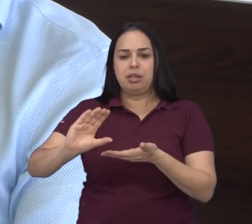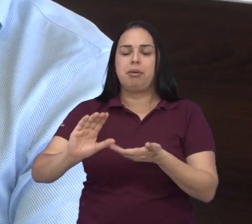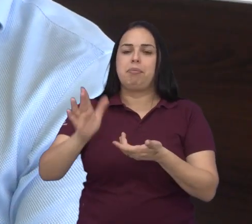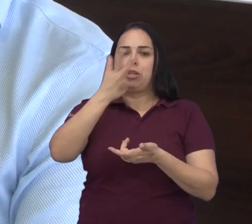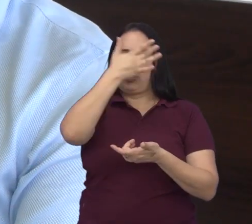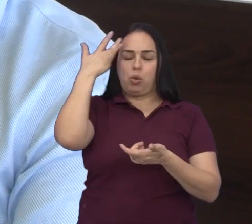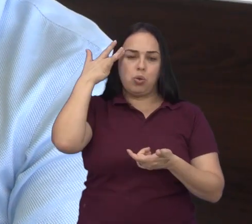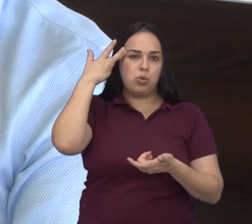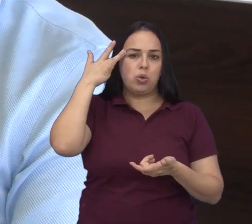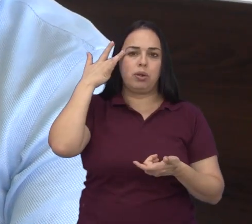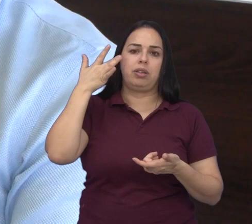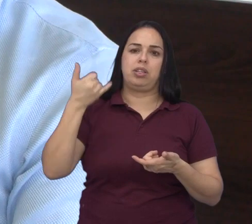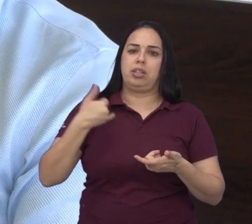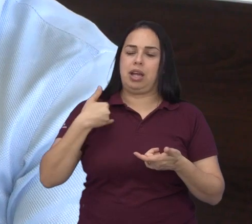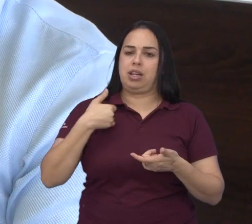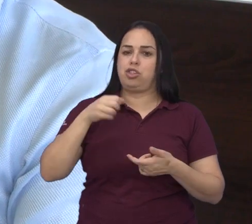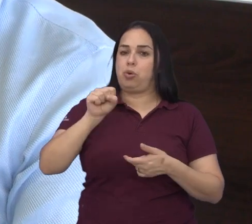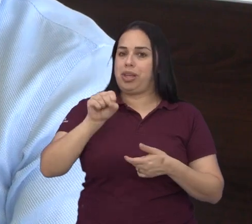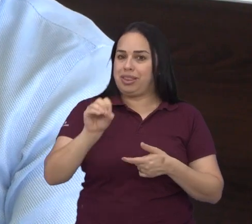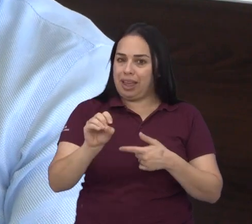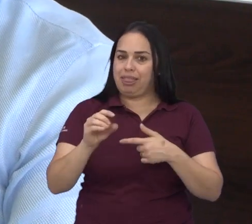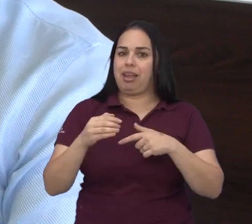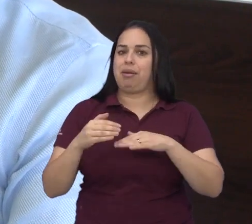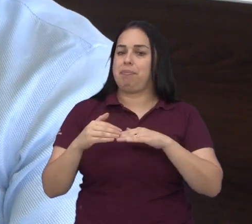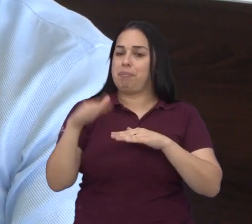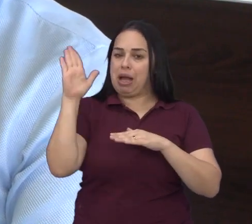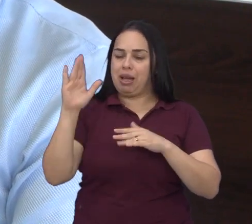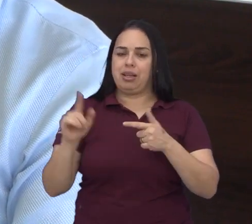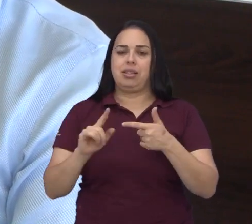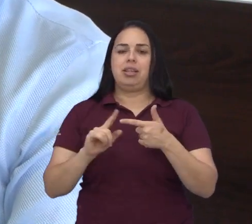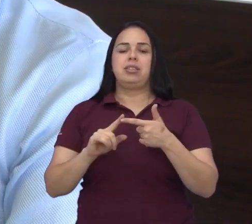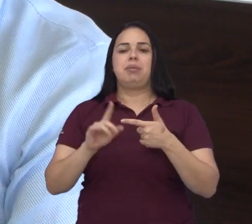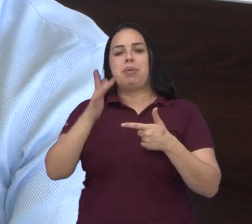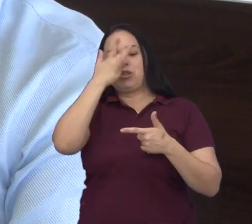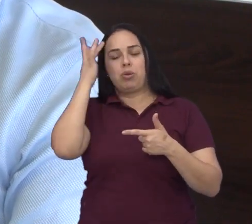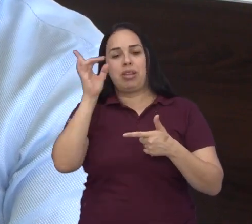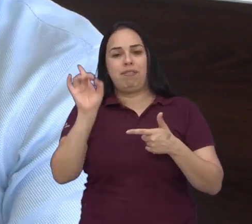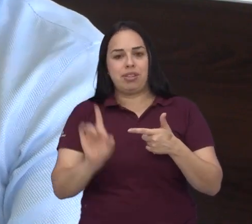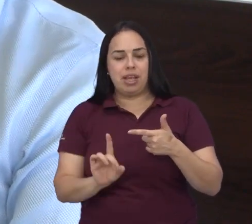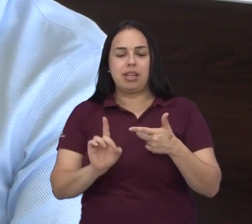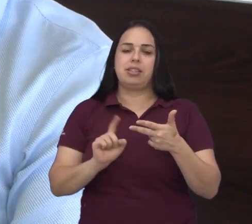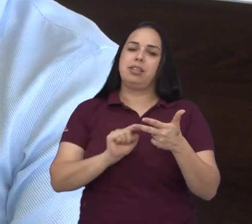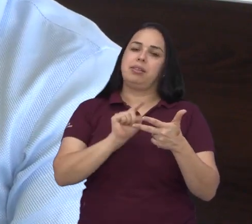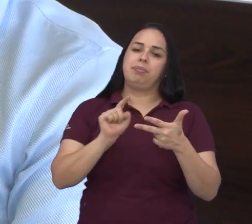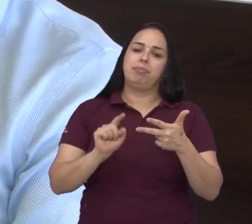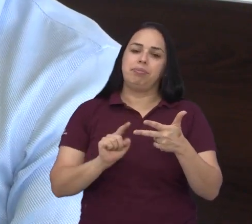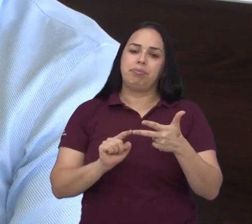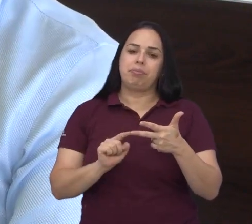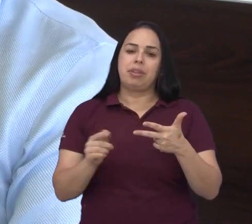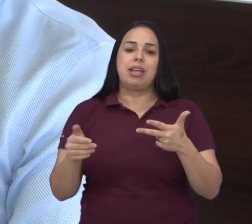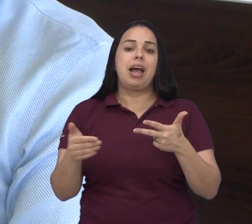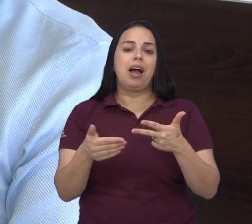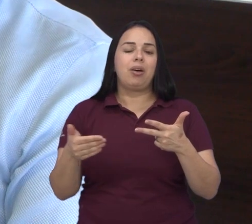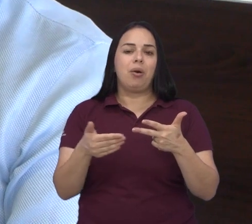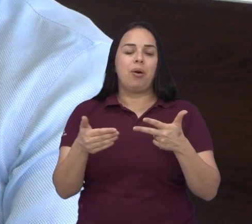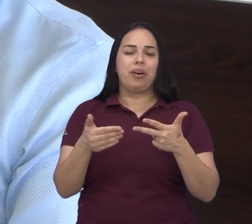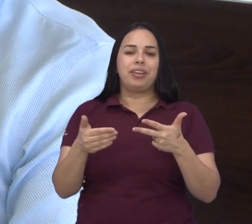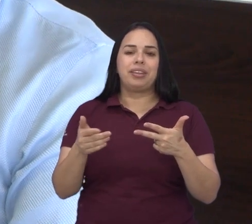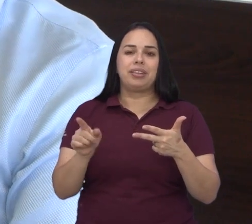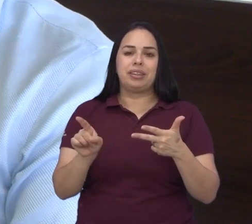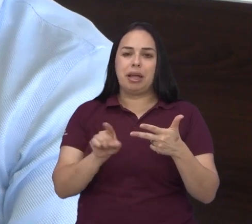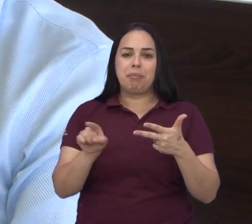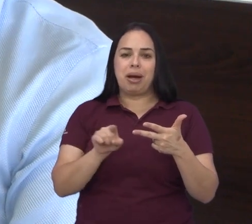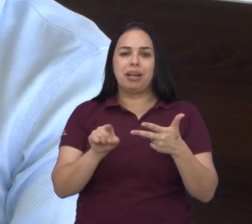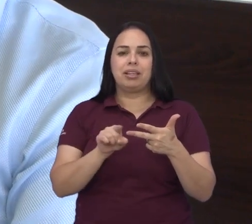das declarações. Eles dão prioridade para as pessoas acima de 80 anos, pessoas com deficiência. E também